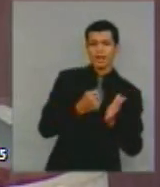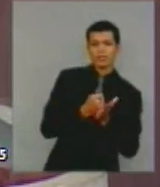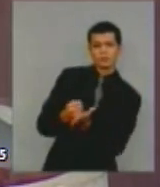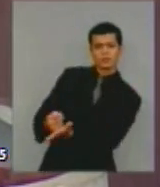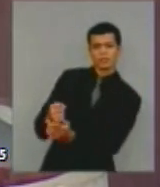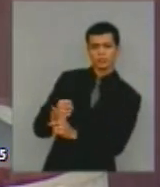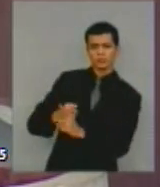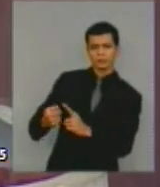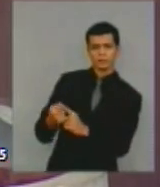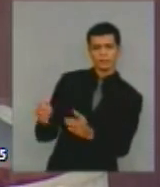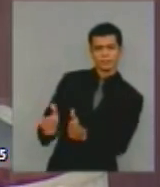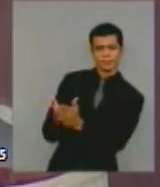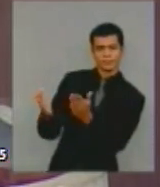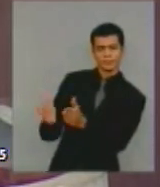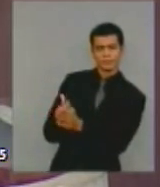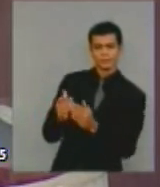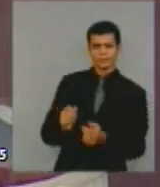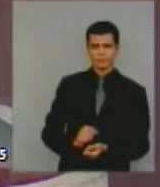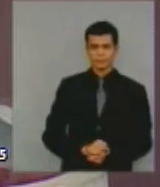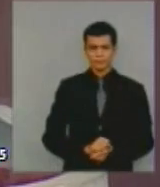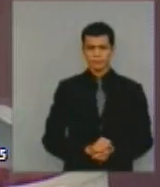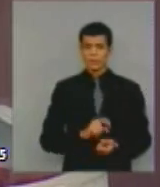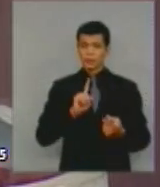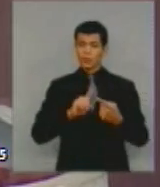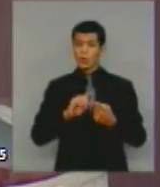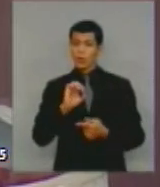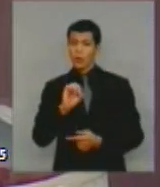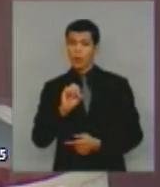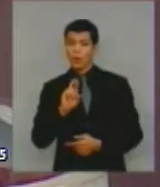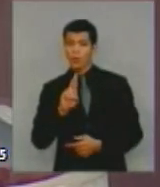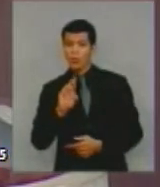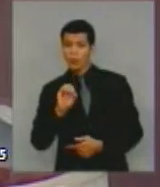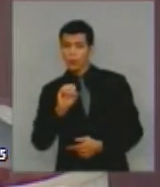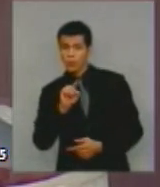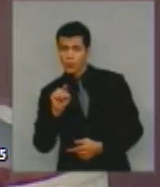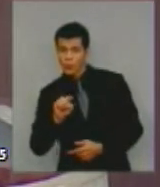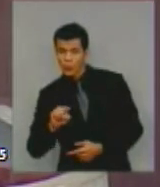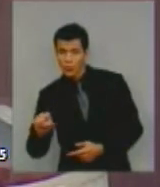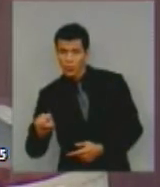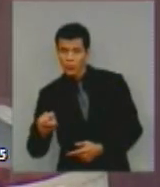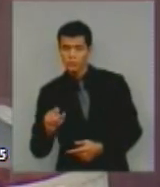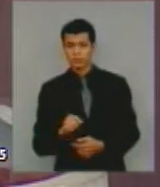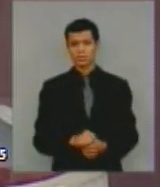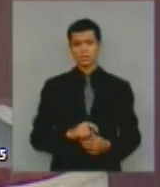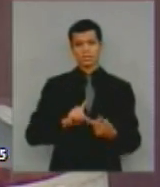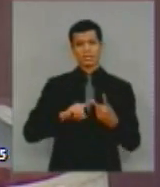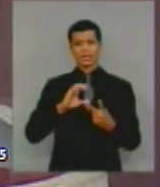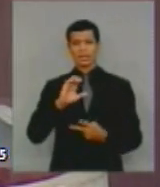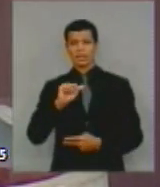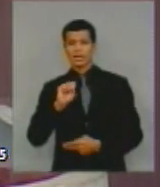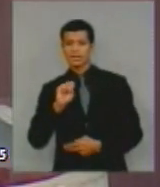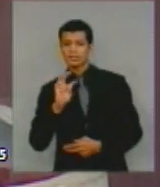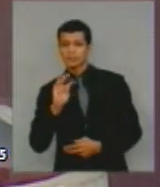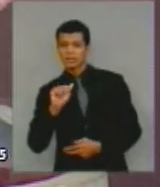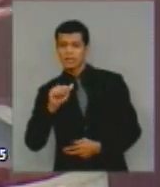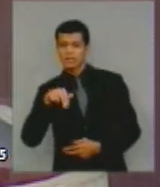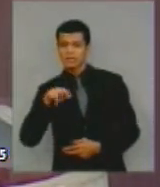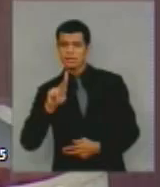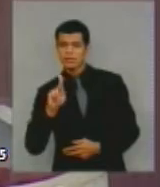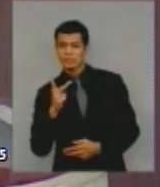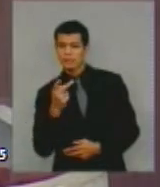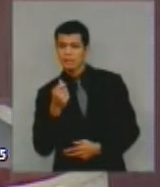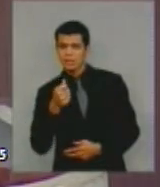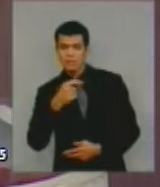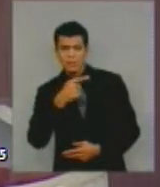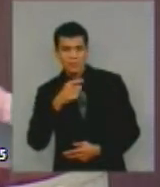no século XIX, o Oroz, na primeira metade do século XX, o Castanhão, na segunda metade do século XX. Nós não somos